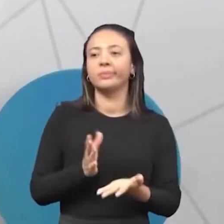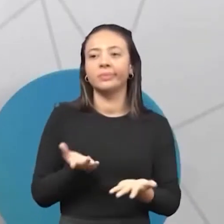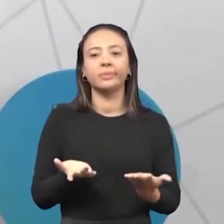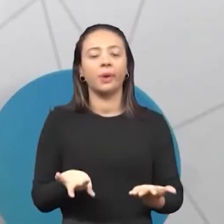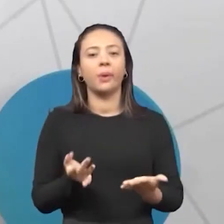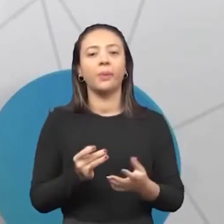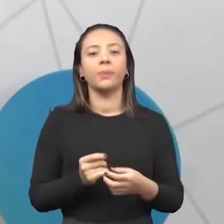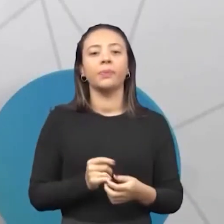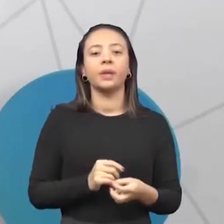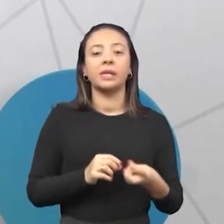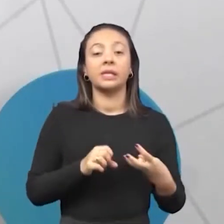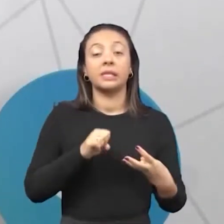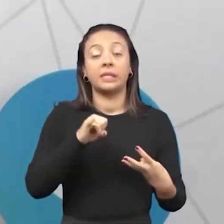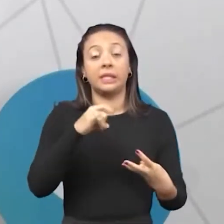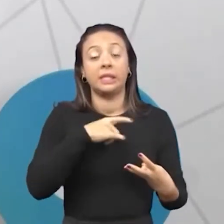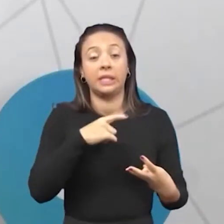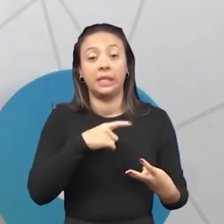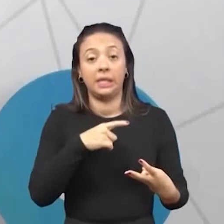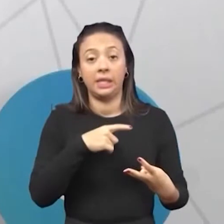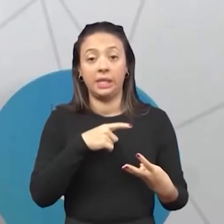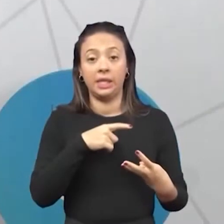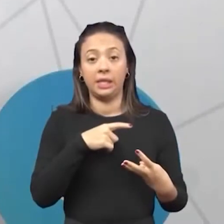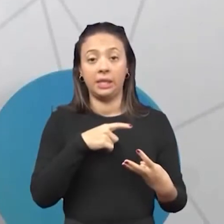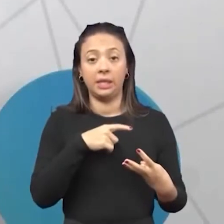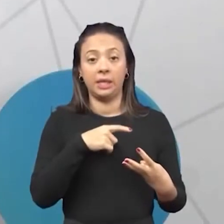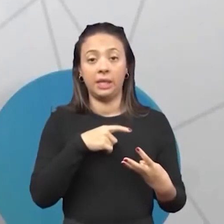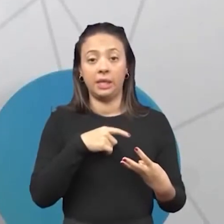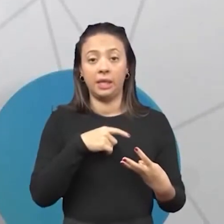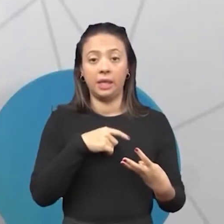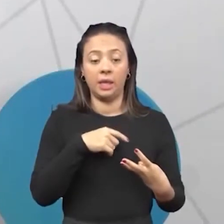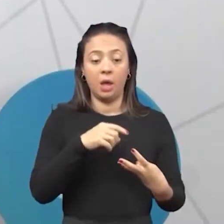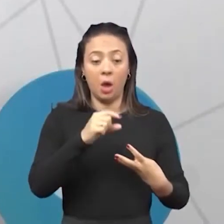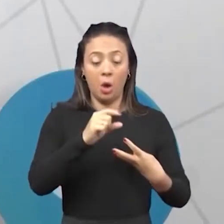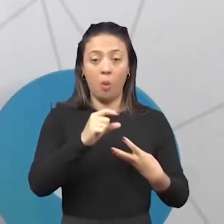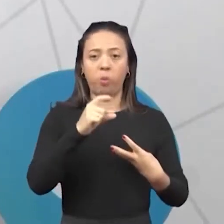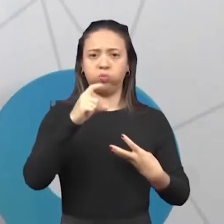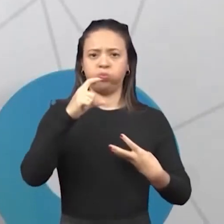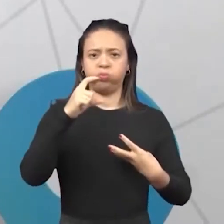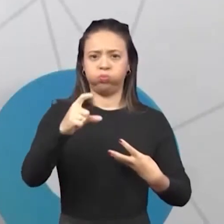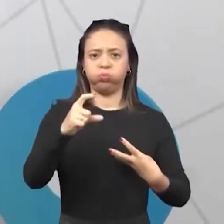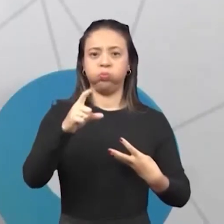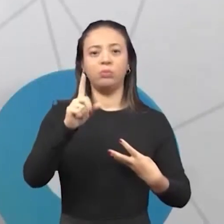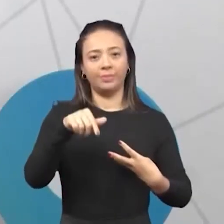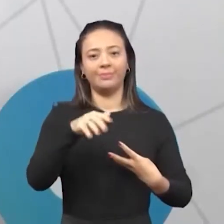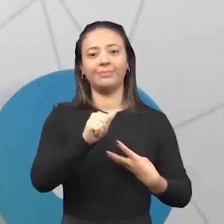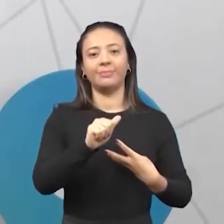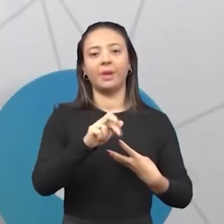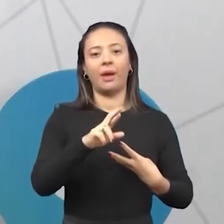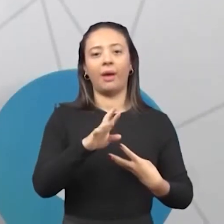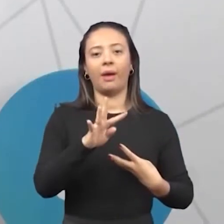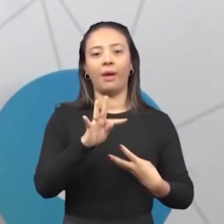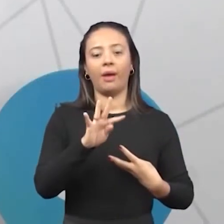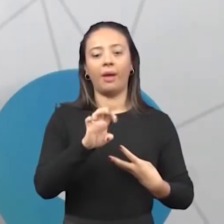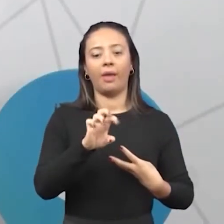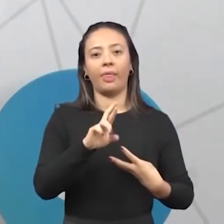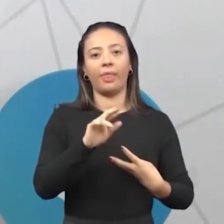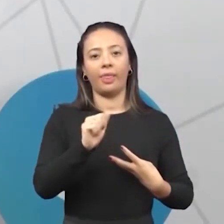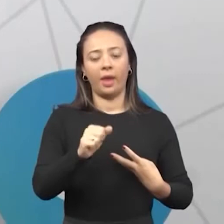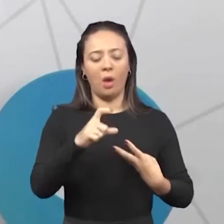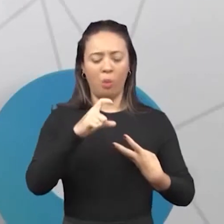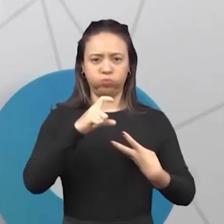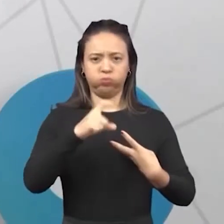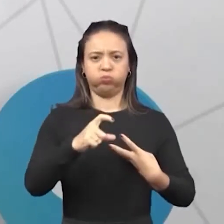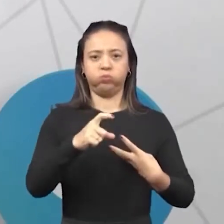alta pressão e que possui paredes mais espessas são as artérias, porque elas precisam suportar uma pressão maior